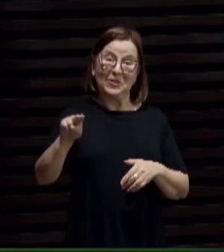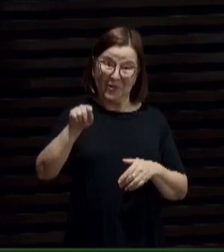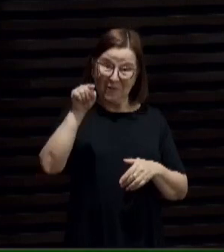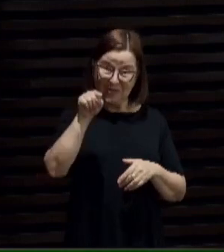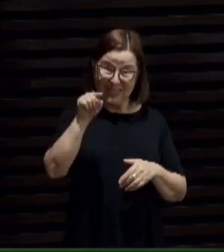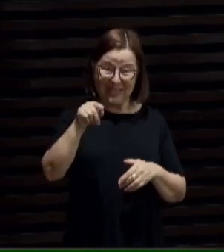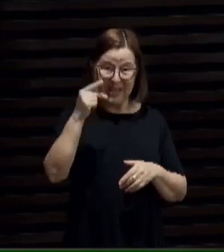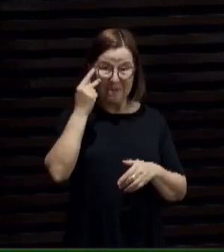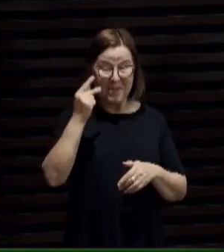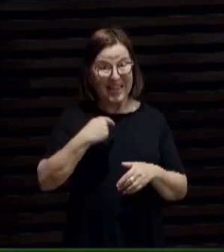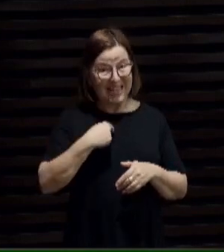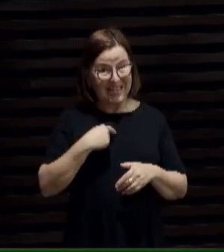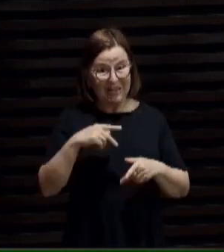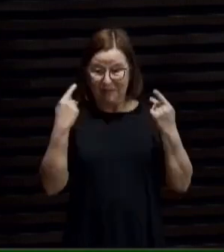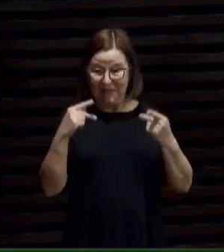Evangelho.